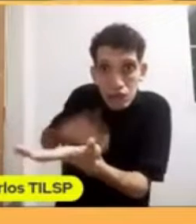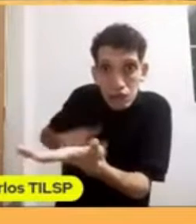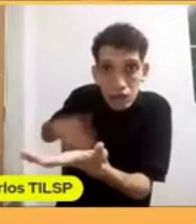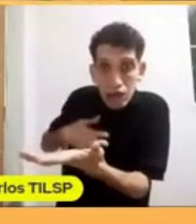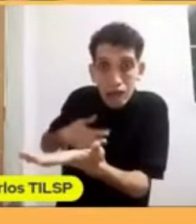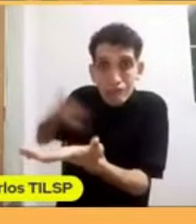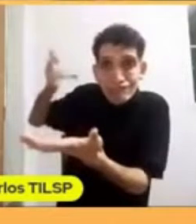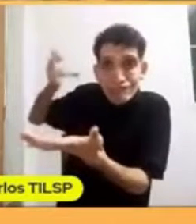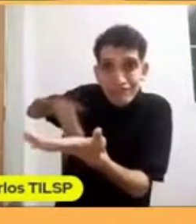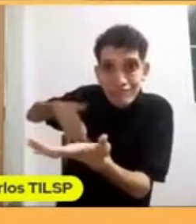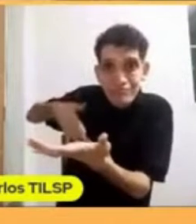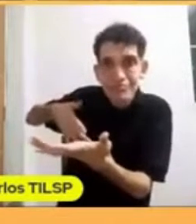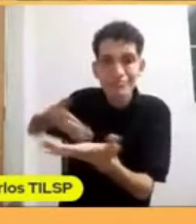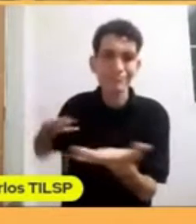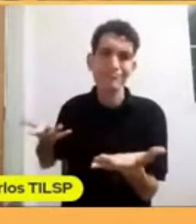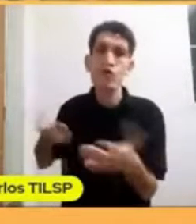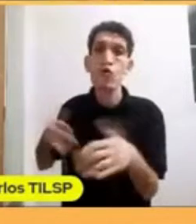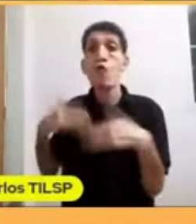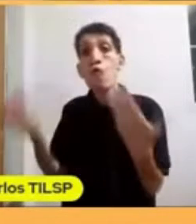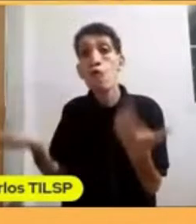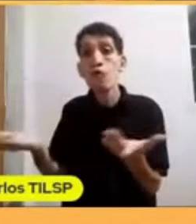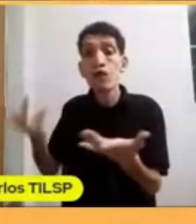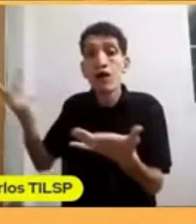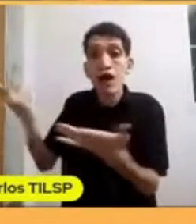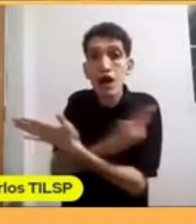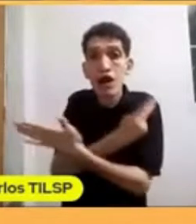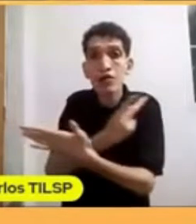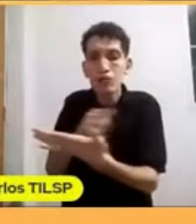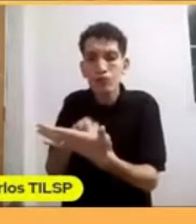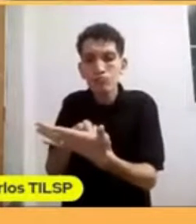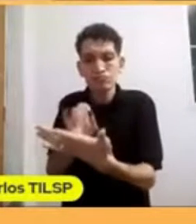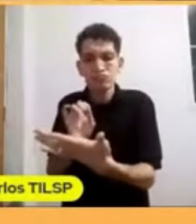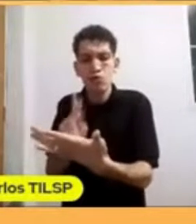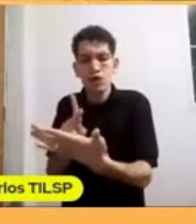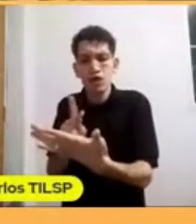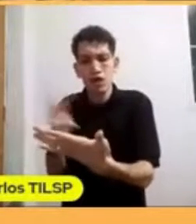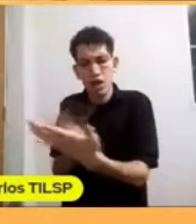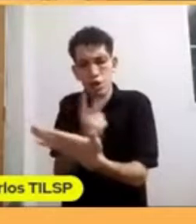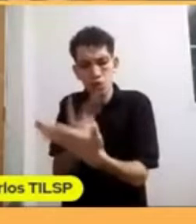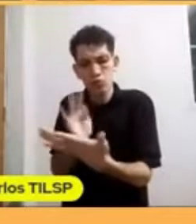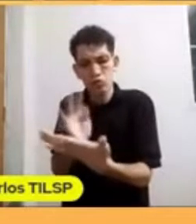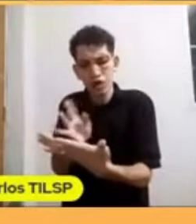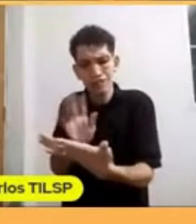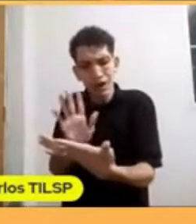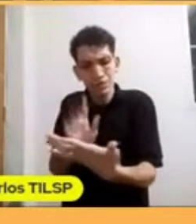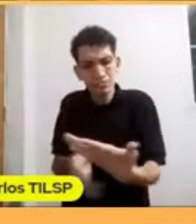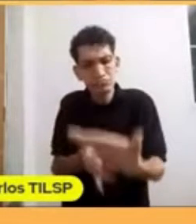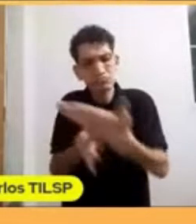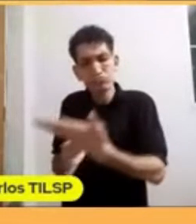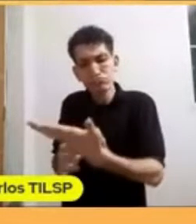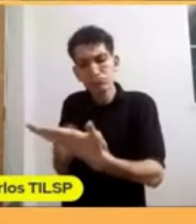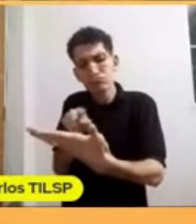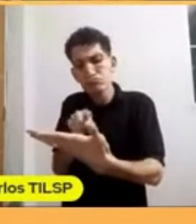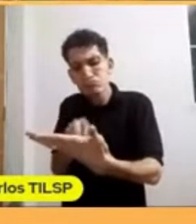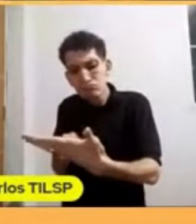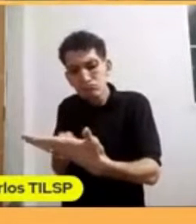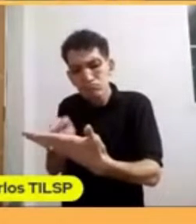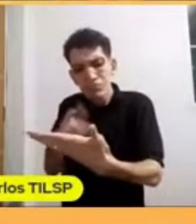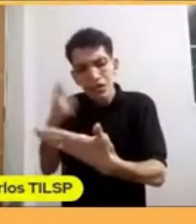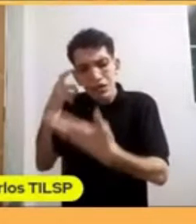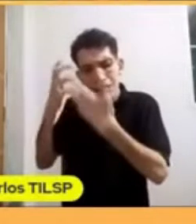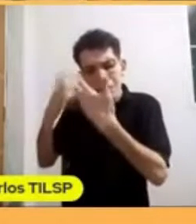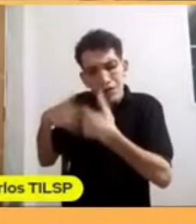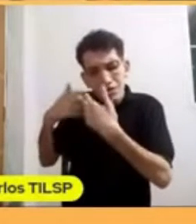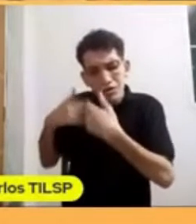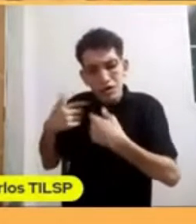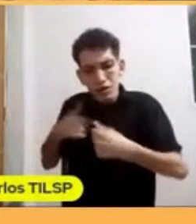pera aí um pouquinho, eu vou lá, faço diferente, vou fazer de novo. Agora, se eu tiver um mindset fixo,